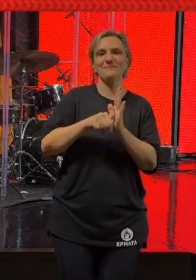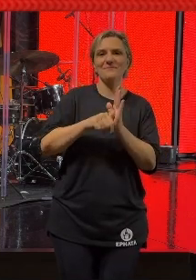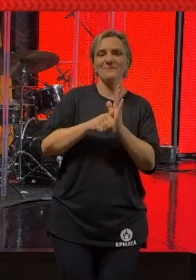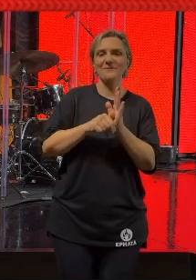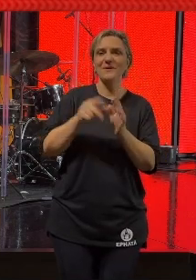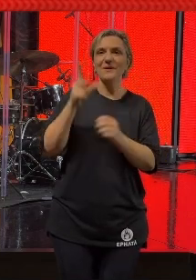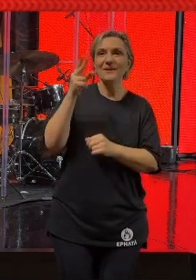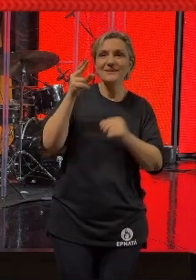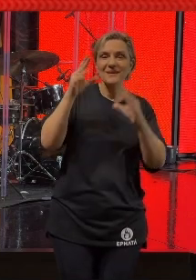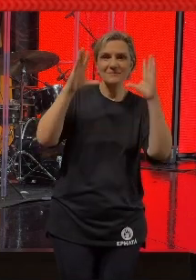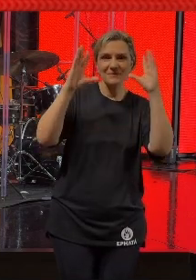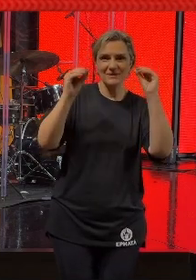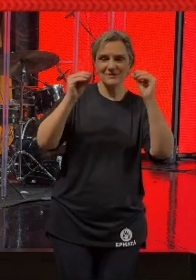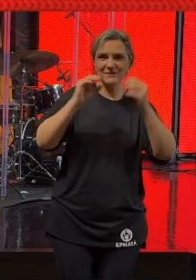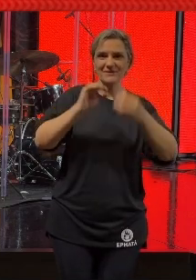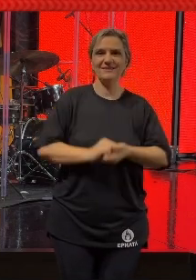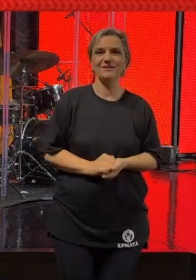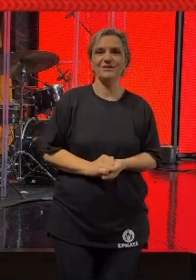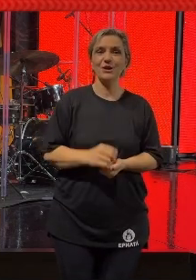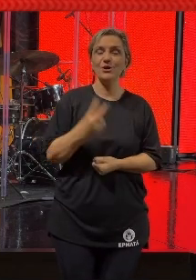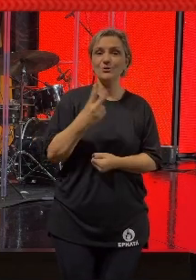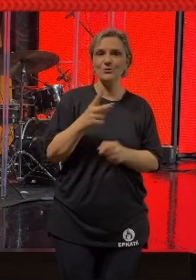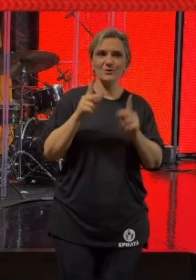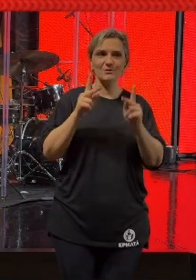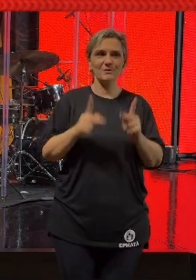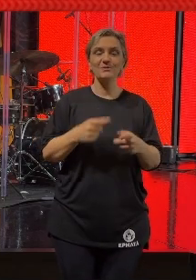2 pessoas gostaram da ideia.